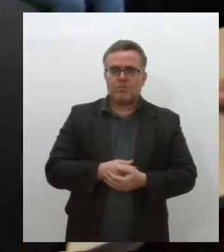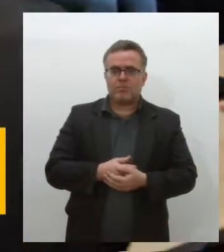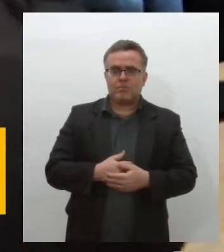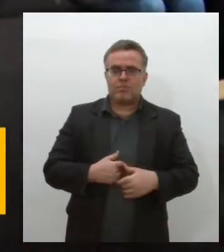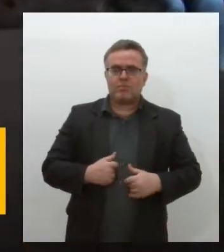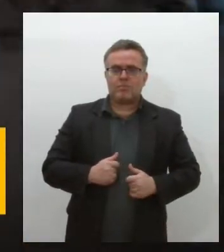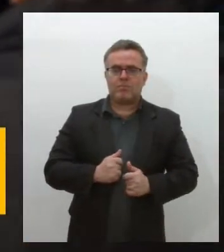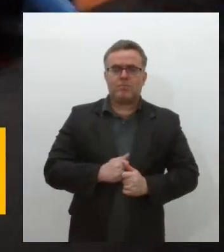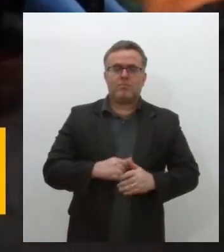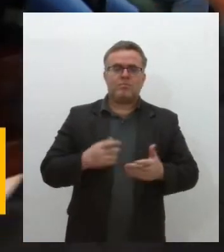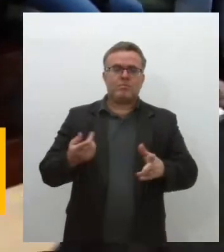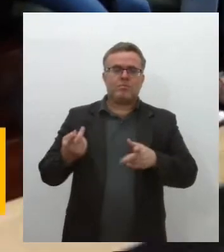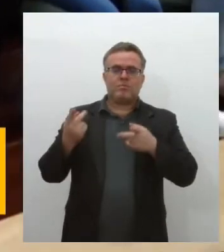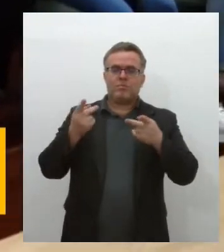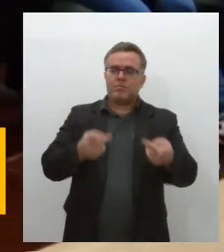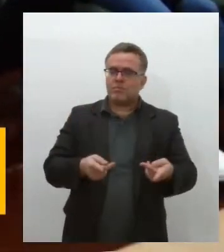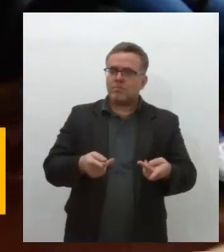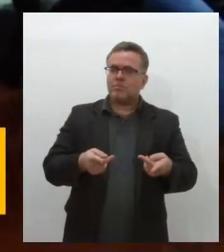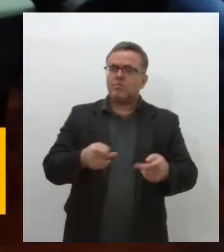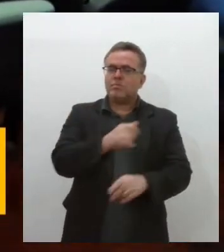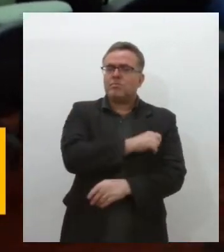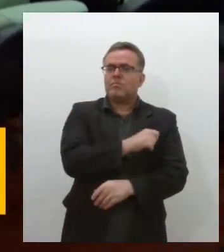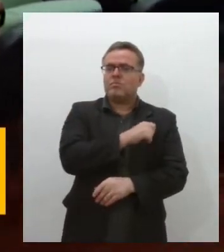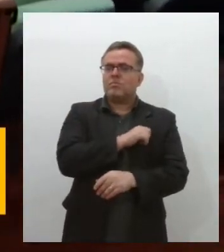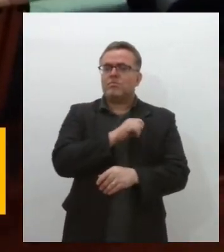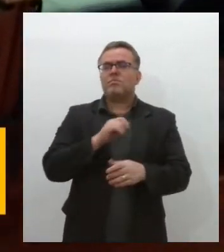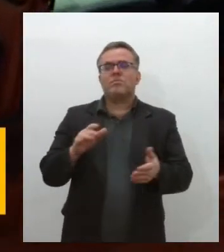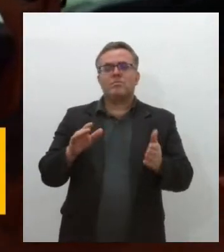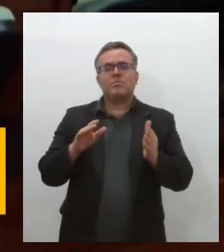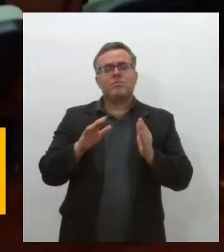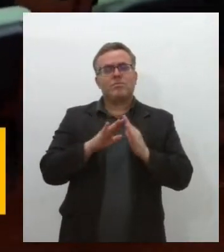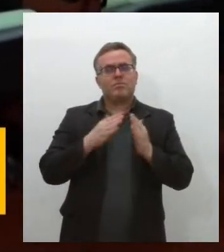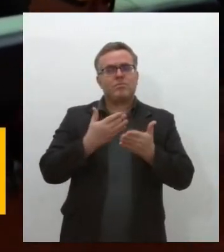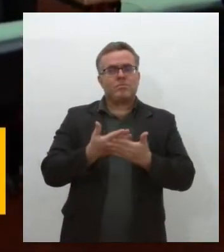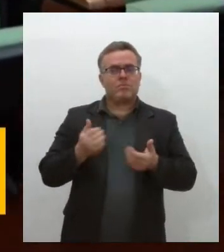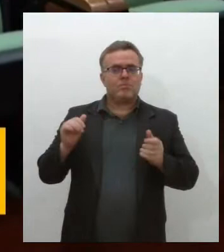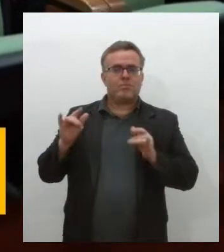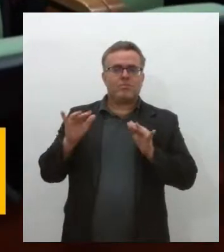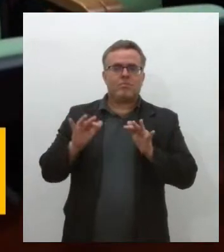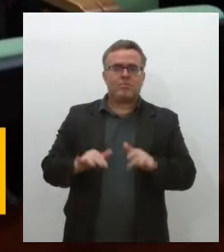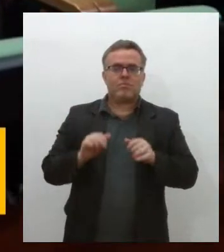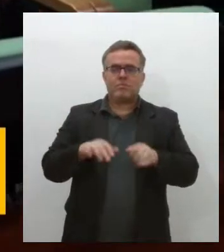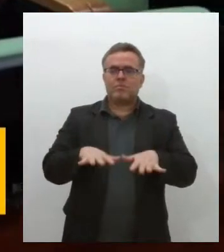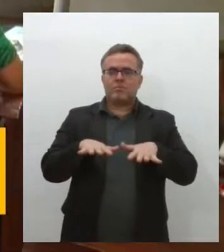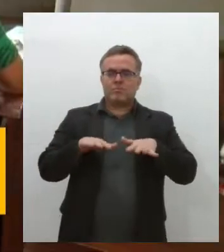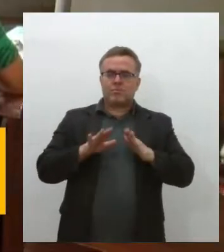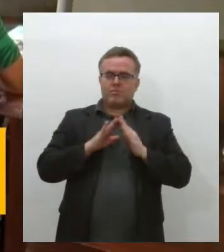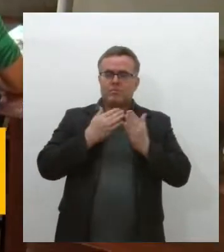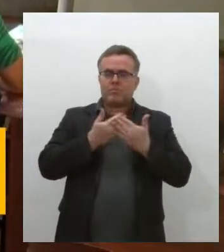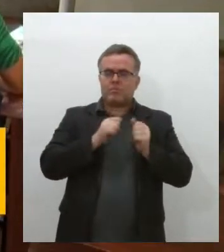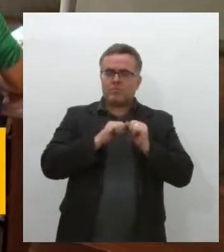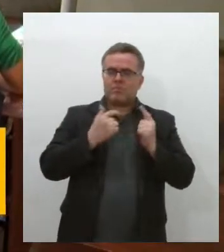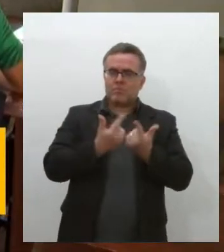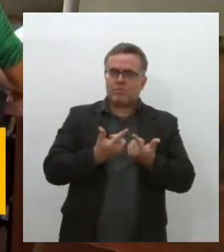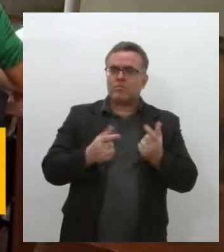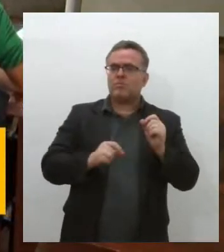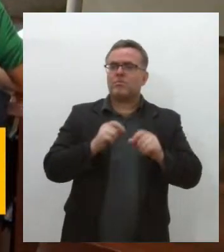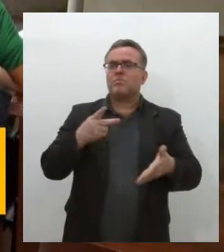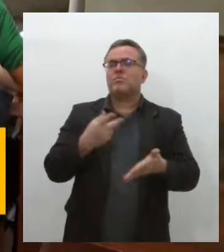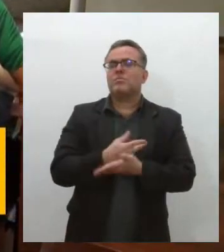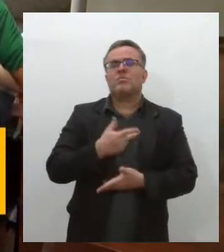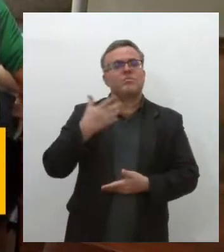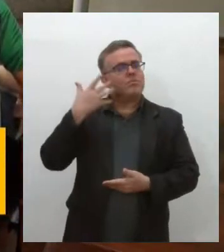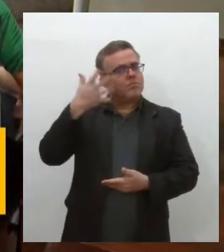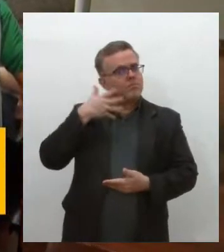A visita dos alunos do Colégio Estadual Tobias Barreto começou no auditório da Escola do Legislativo, onde aconteciam as